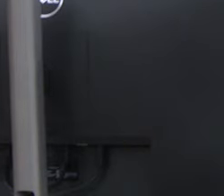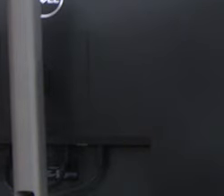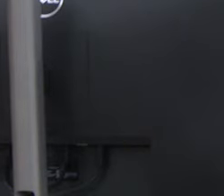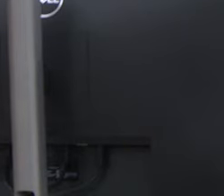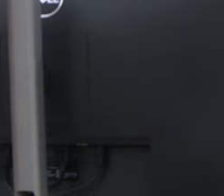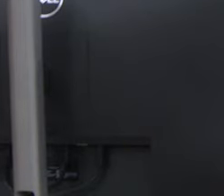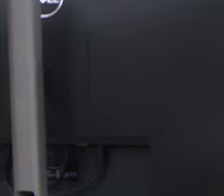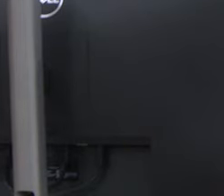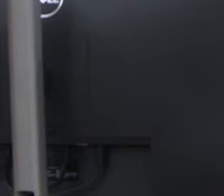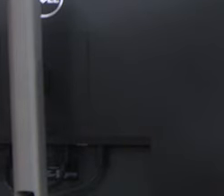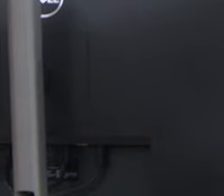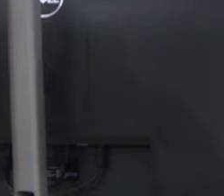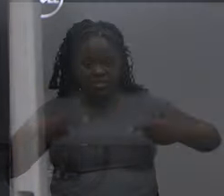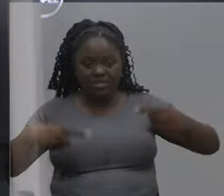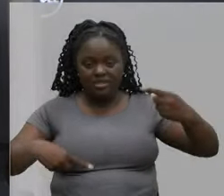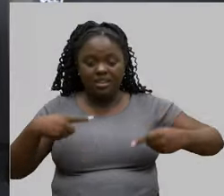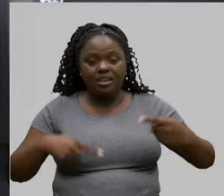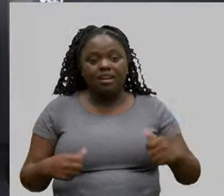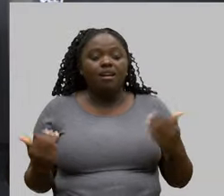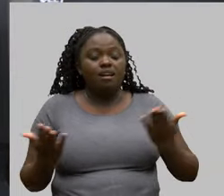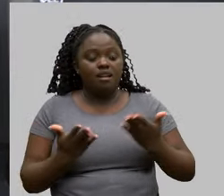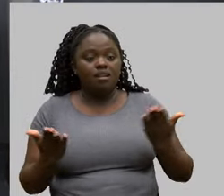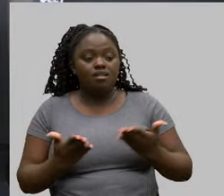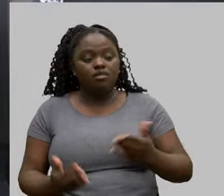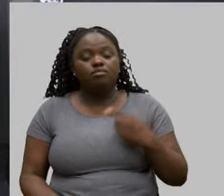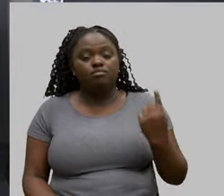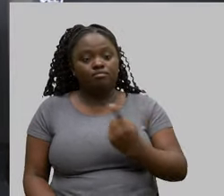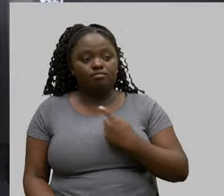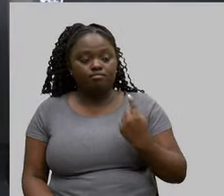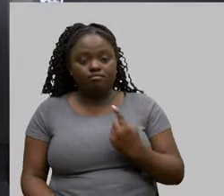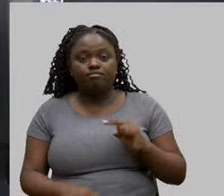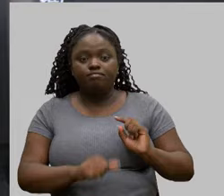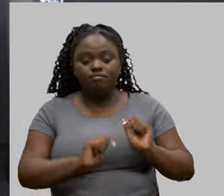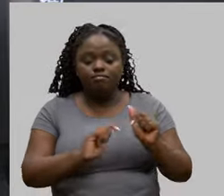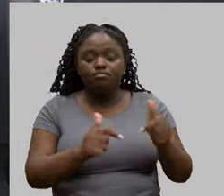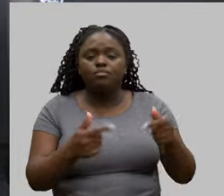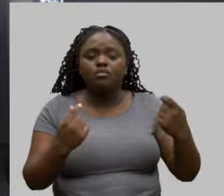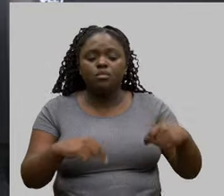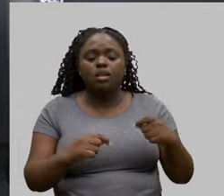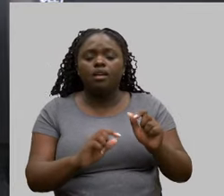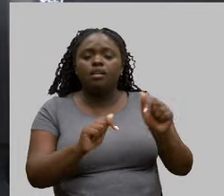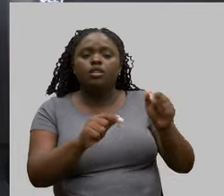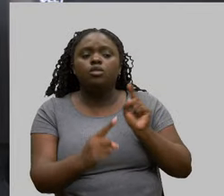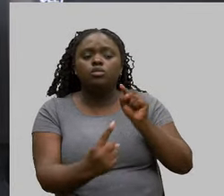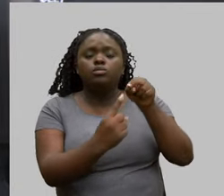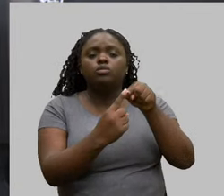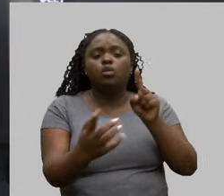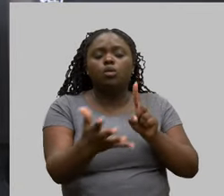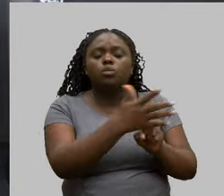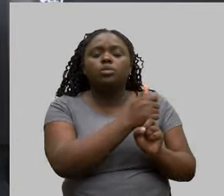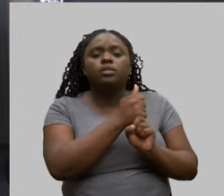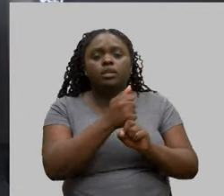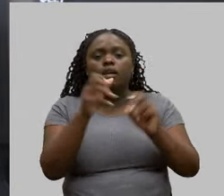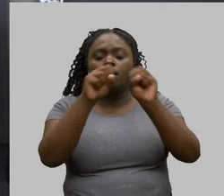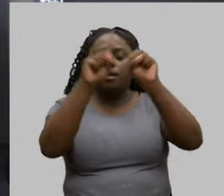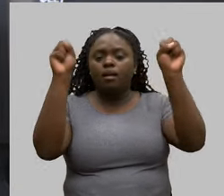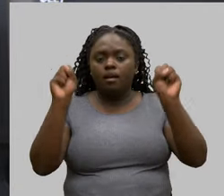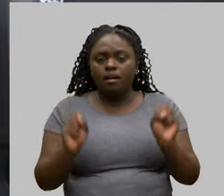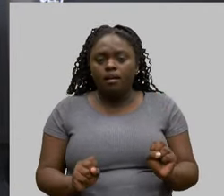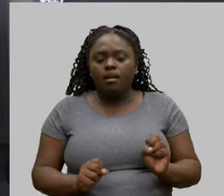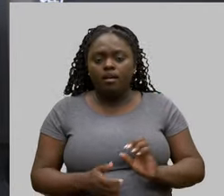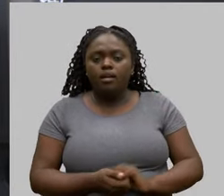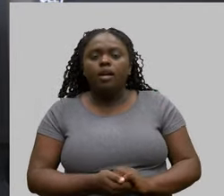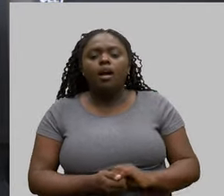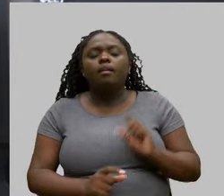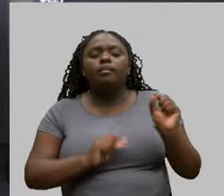discutir isso agora quando se faz isso tem que se fazer protegendo quem já se encontra no sistema quem ingressou por